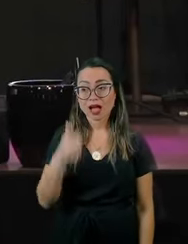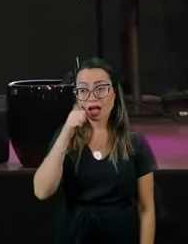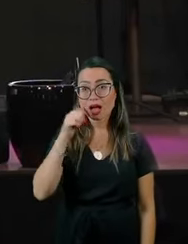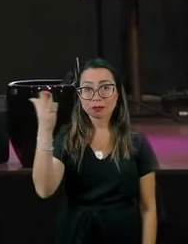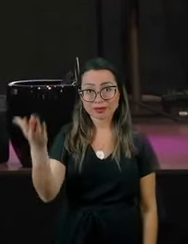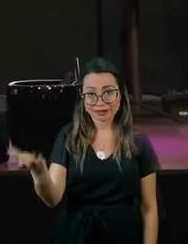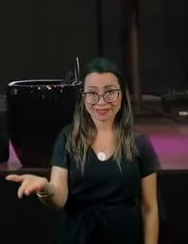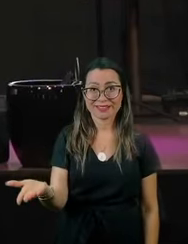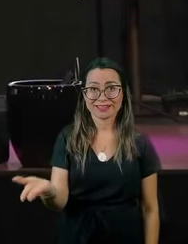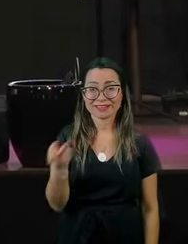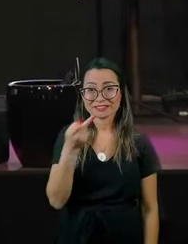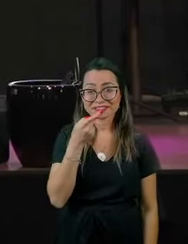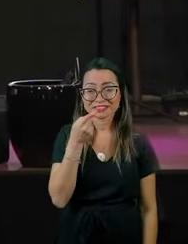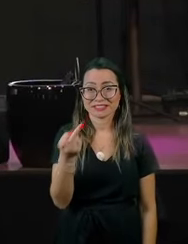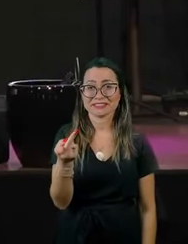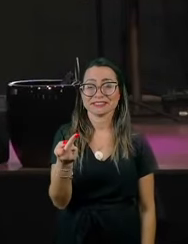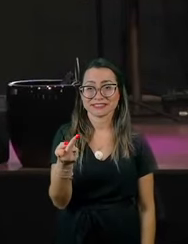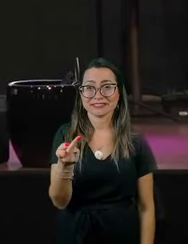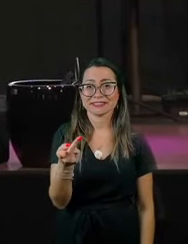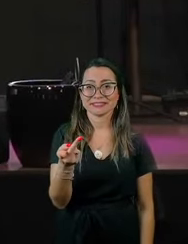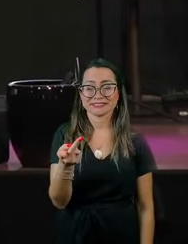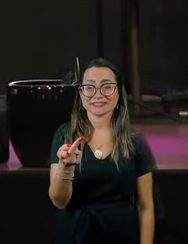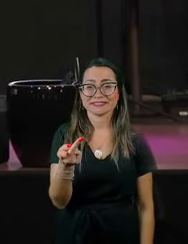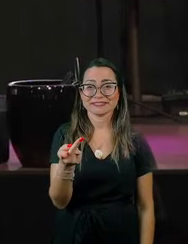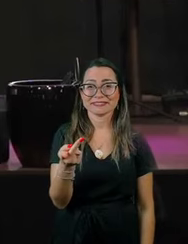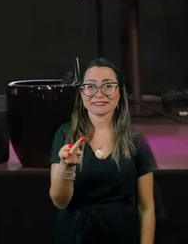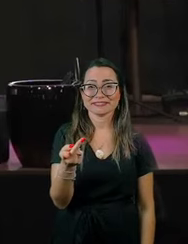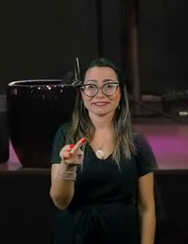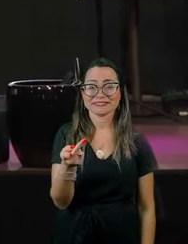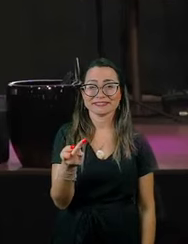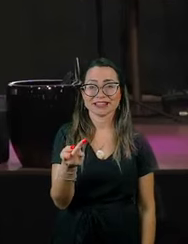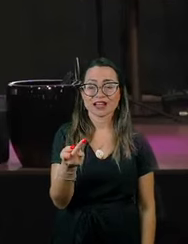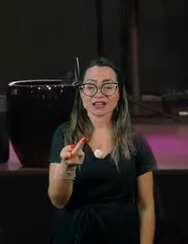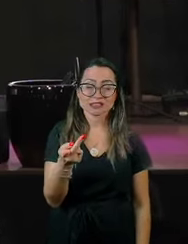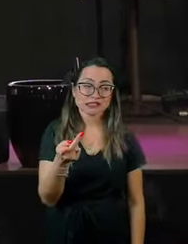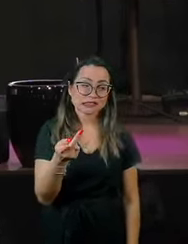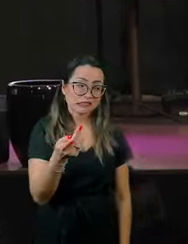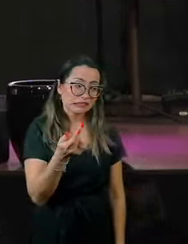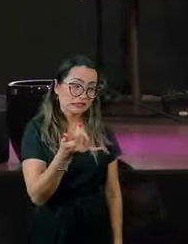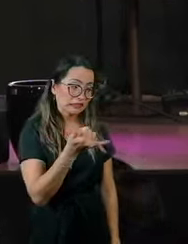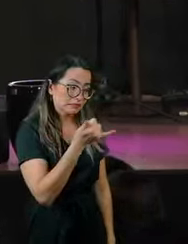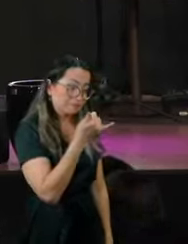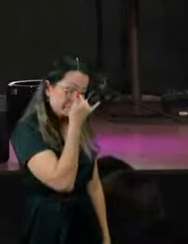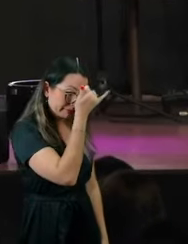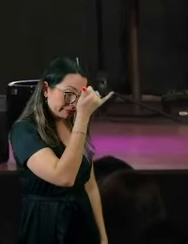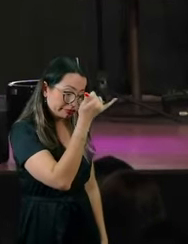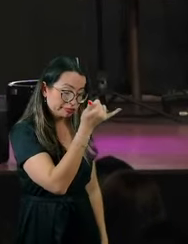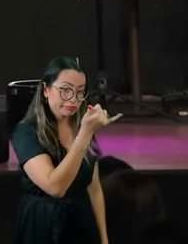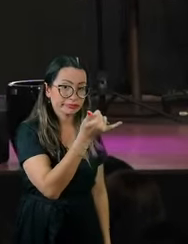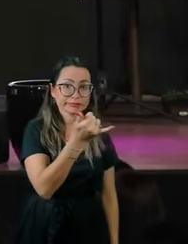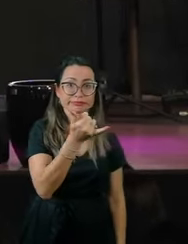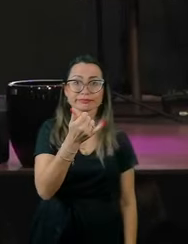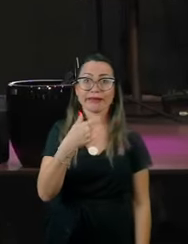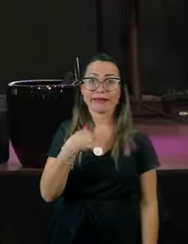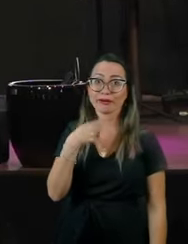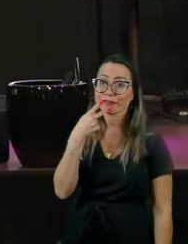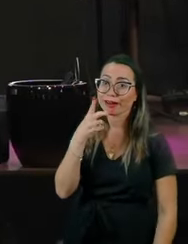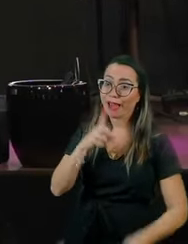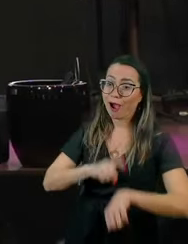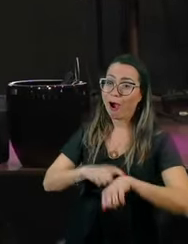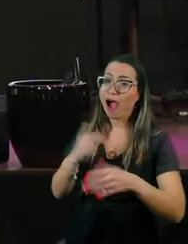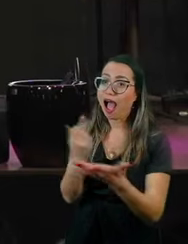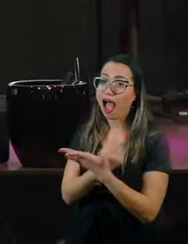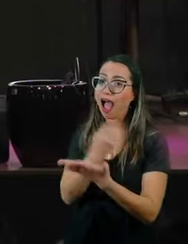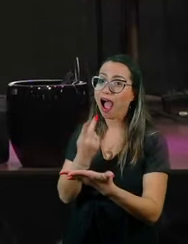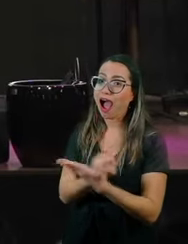Eu lembro que eu falei, eita, abri o coração no lugar errado, na hora errada, para as pessoas erradas. Eu não tinha intimidade suficiente